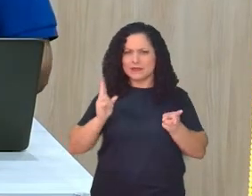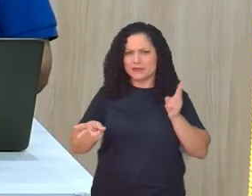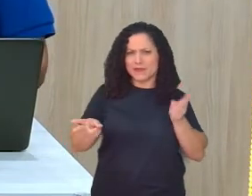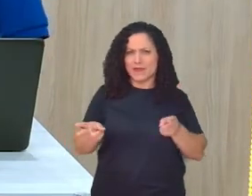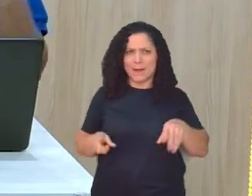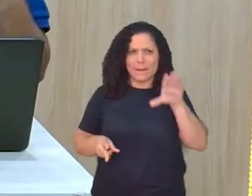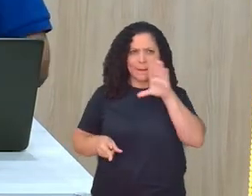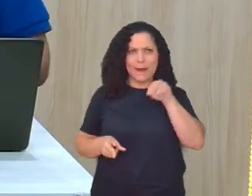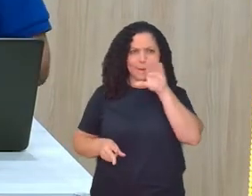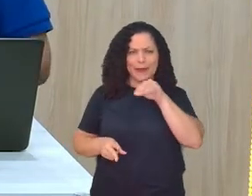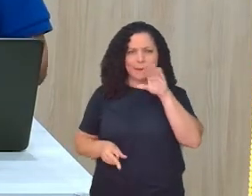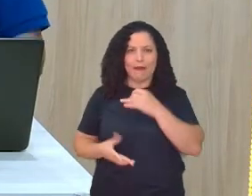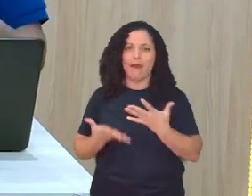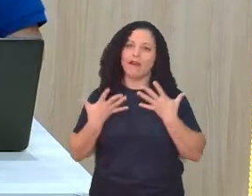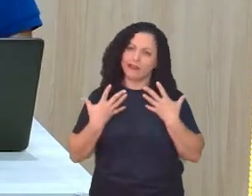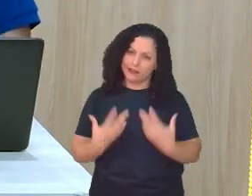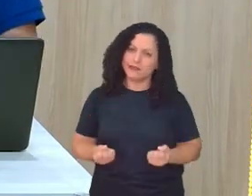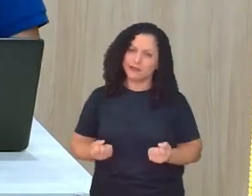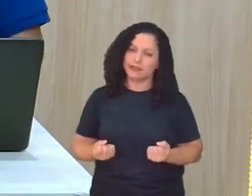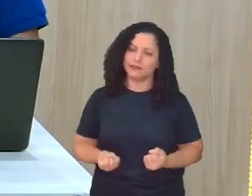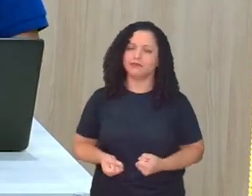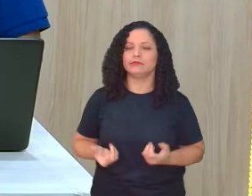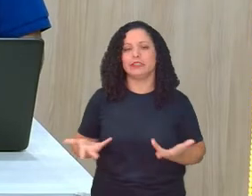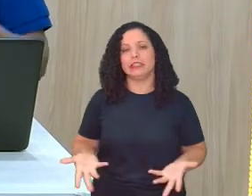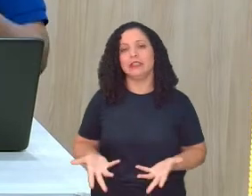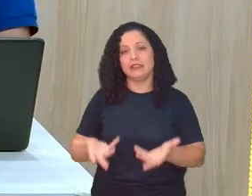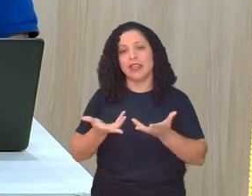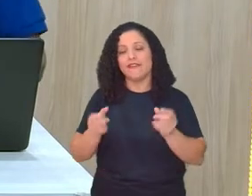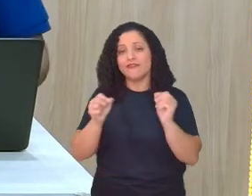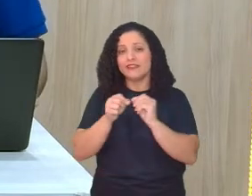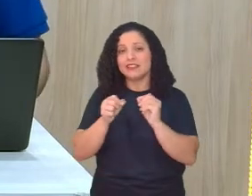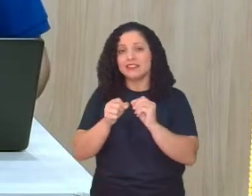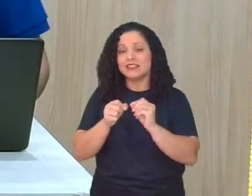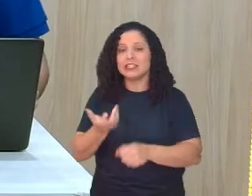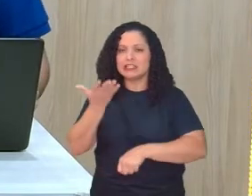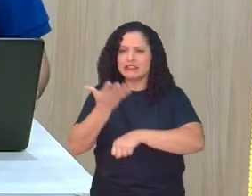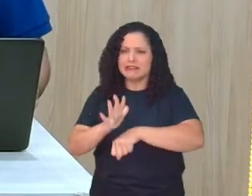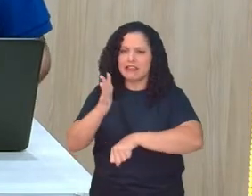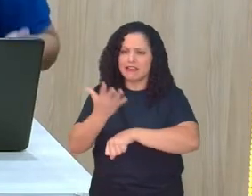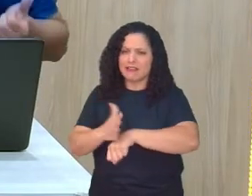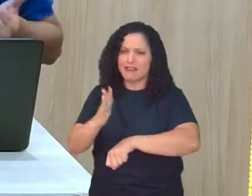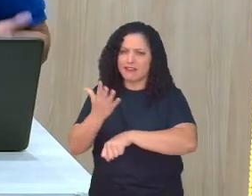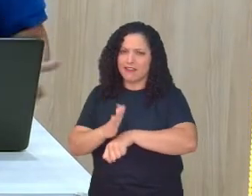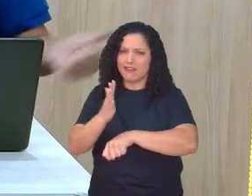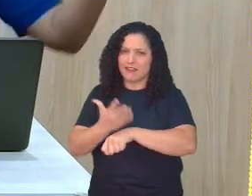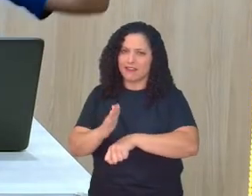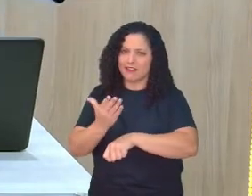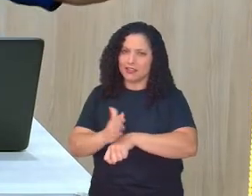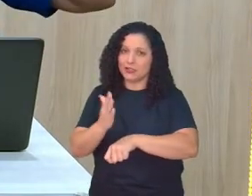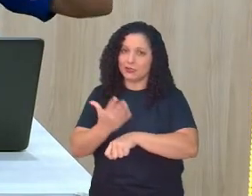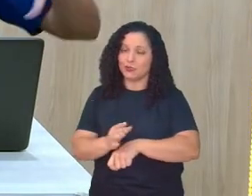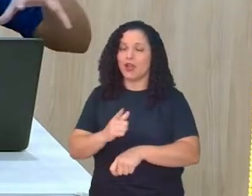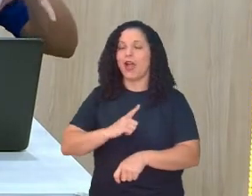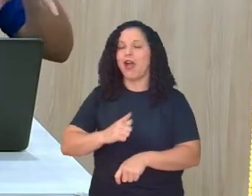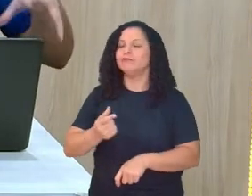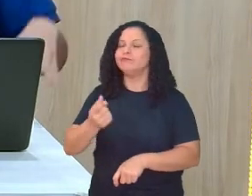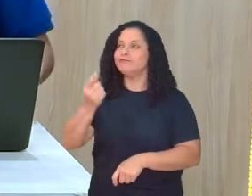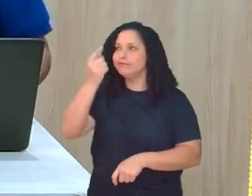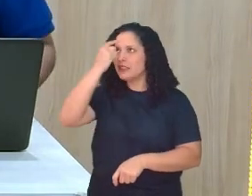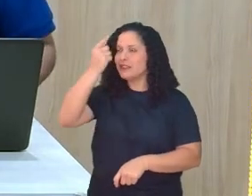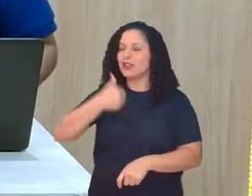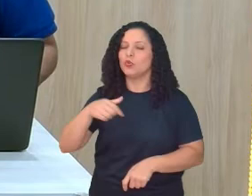jeito, cansa. Então, se a gente tentar fazer, né, esse exercício de, normalmente eu uso mais, vou